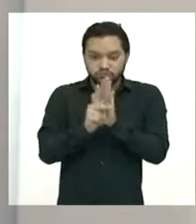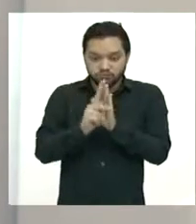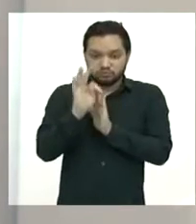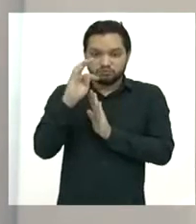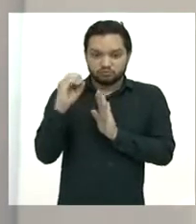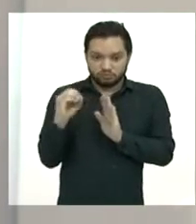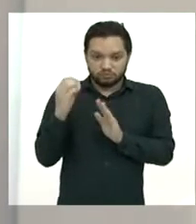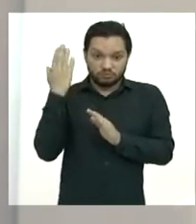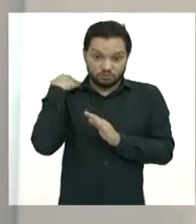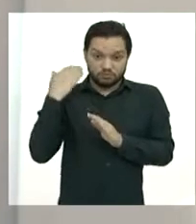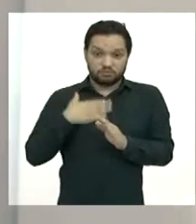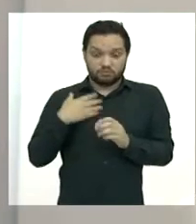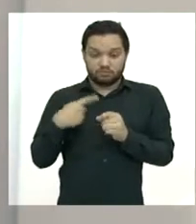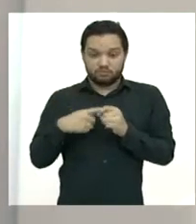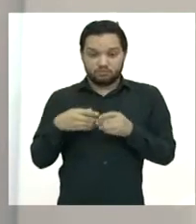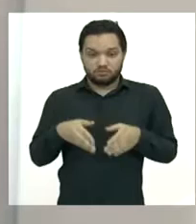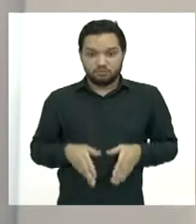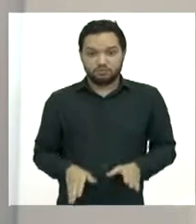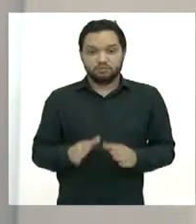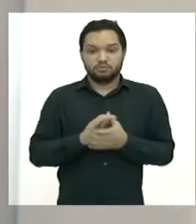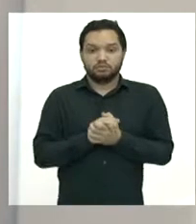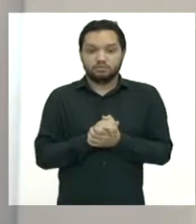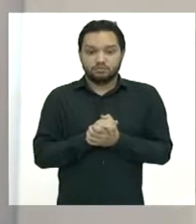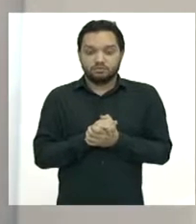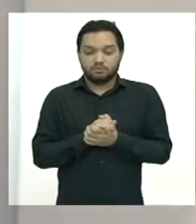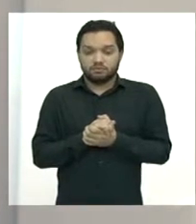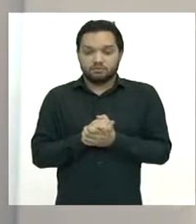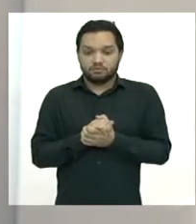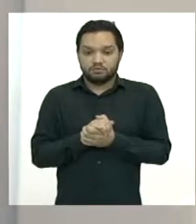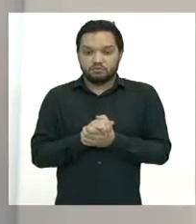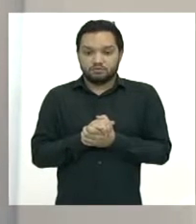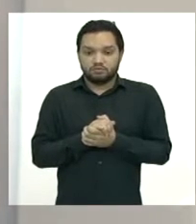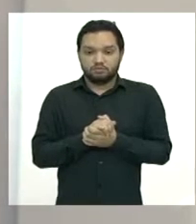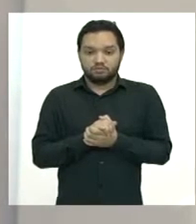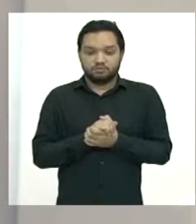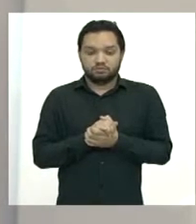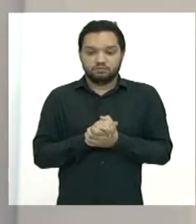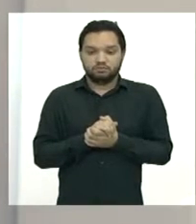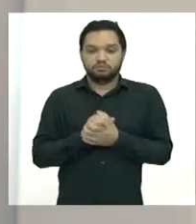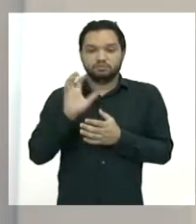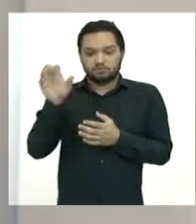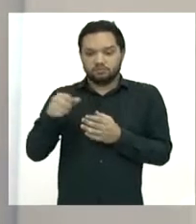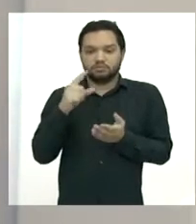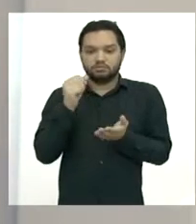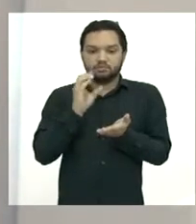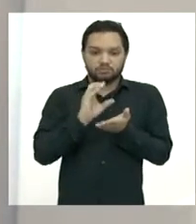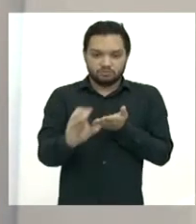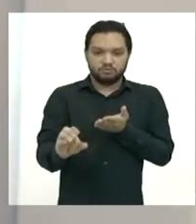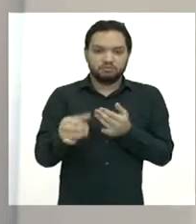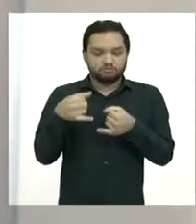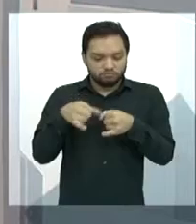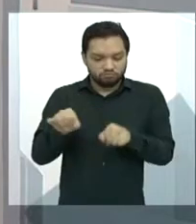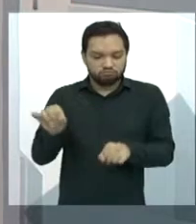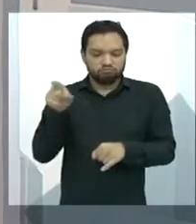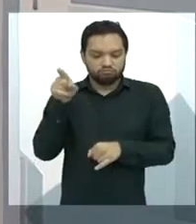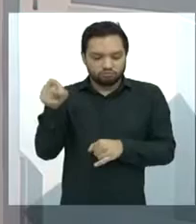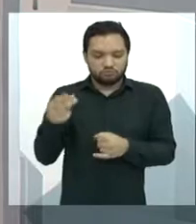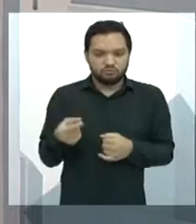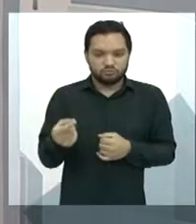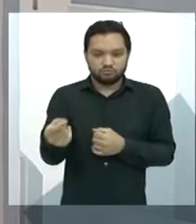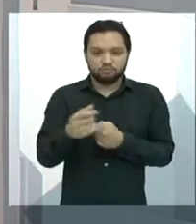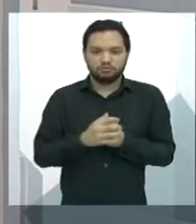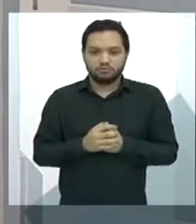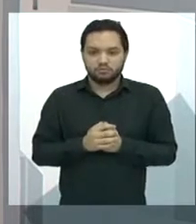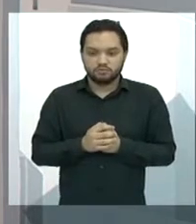época que eu me formei, eu captei essa verba. Simplesmente a gente fez isso para o município e ficou o legado lá. Muito bom.